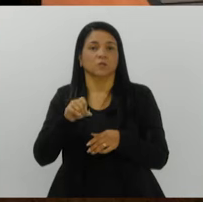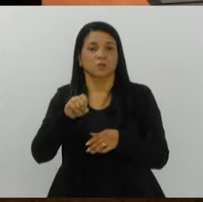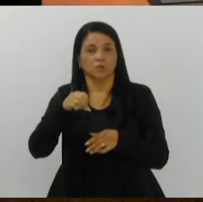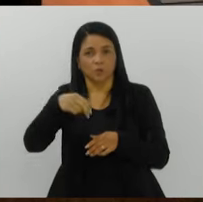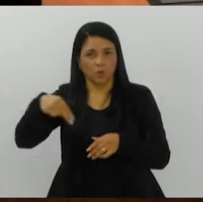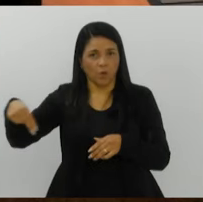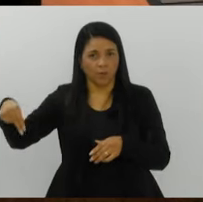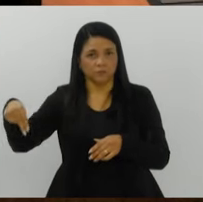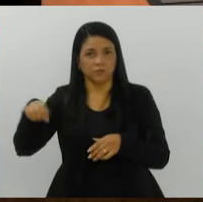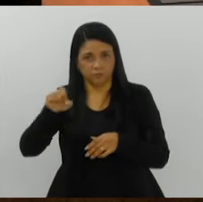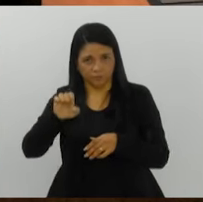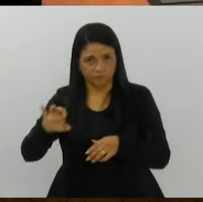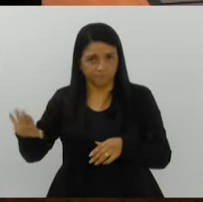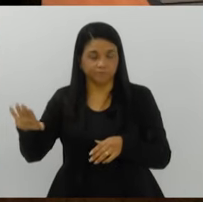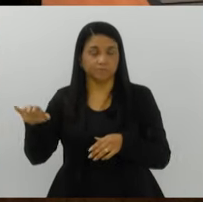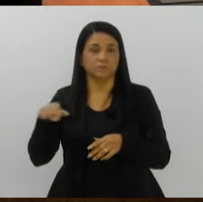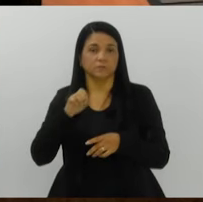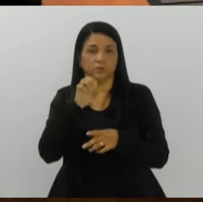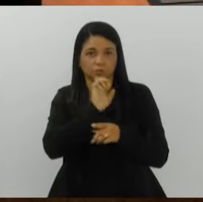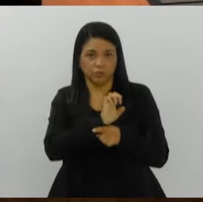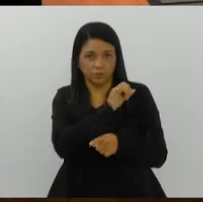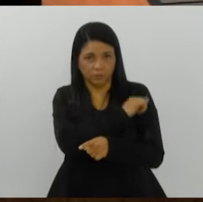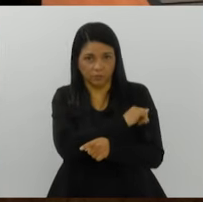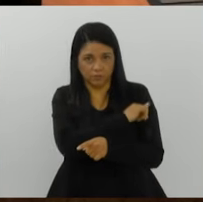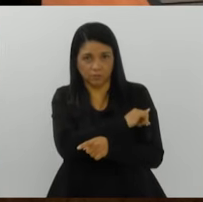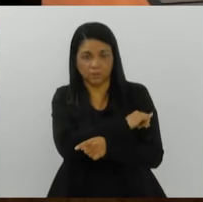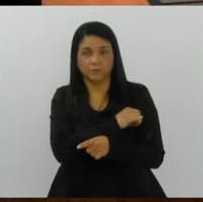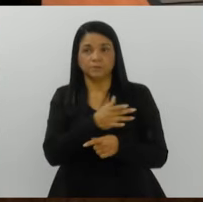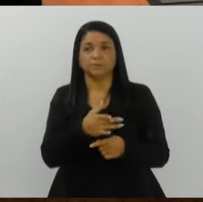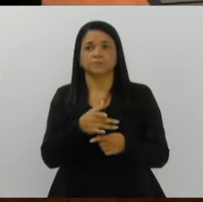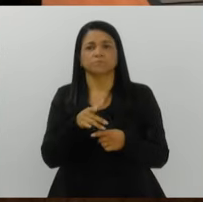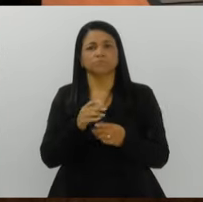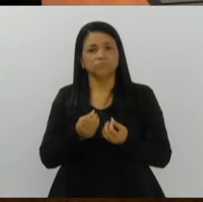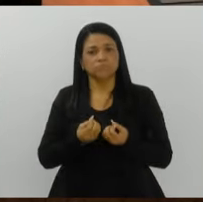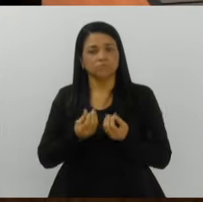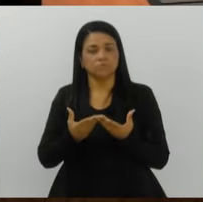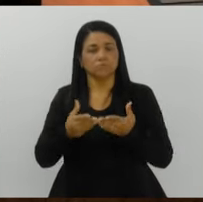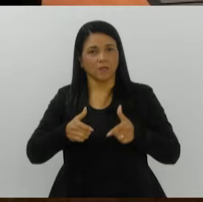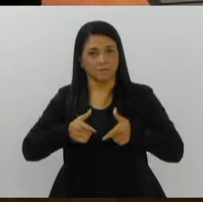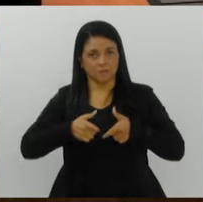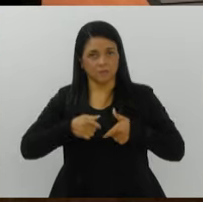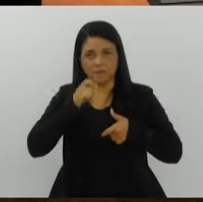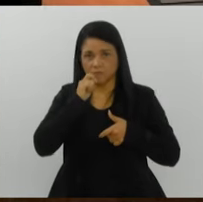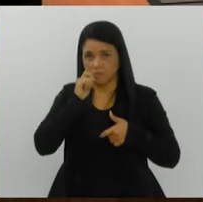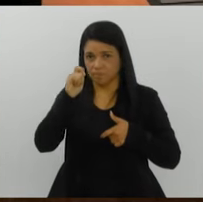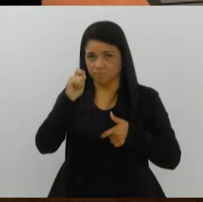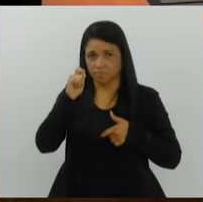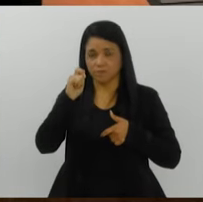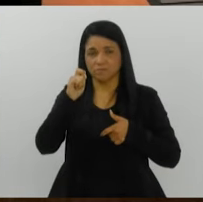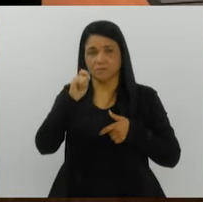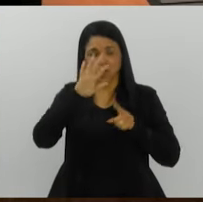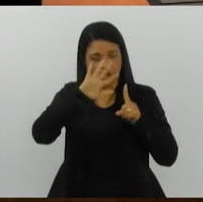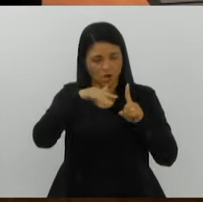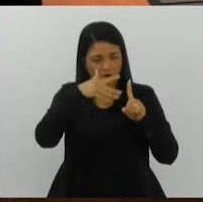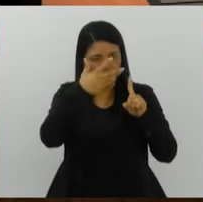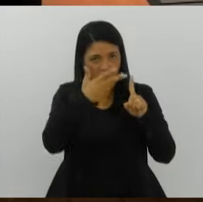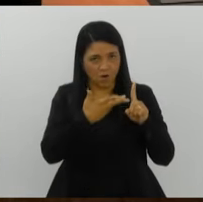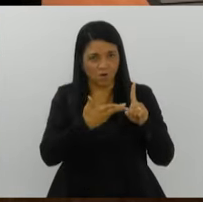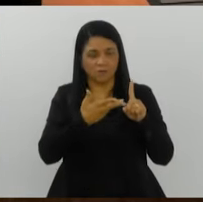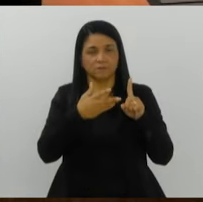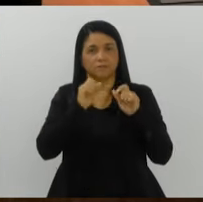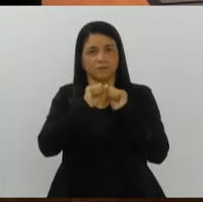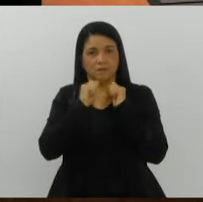prazer de entregar essa medalha Tiradentes, a maior honraria, né, desta